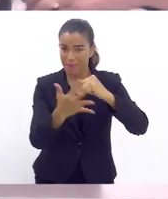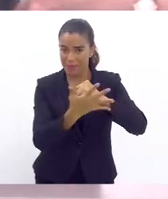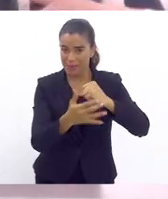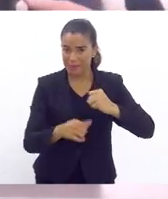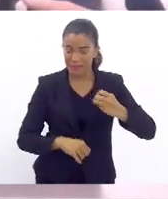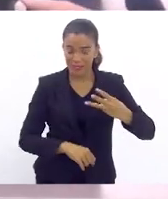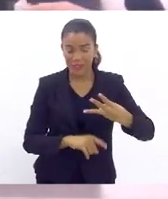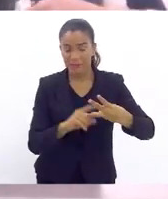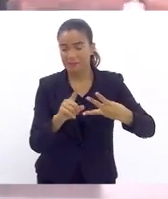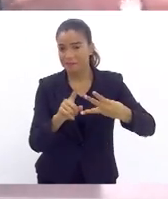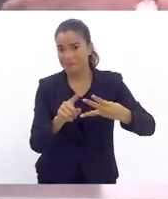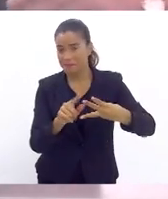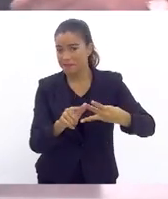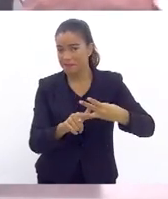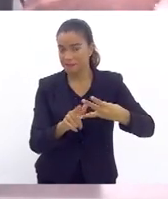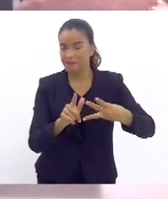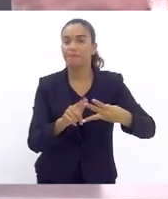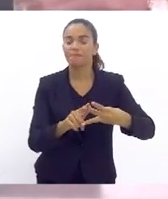covid-19